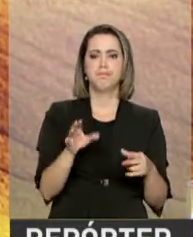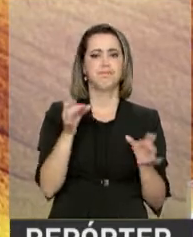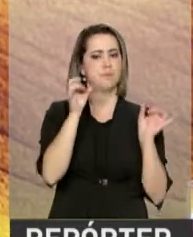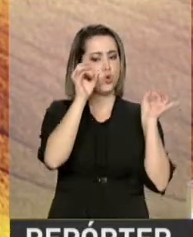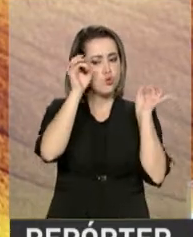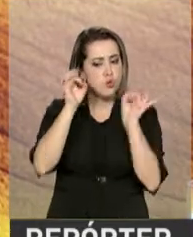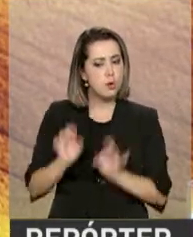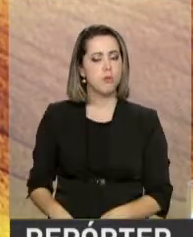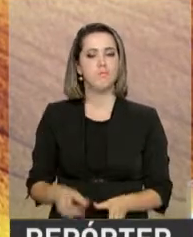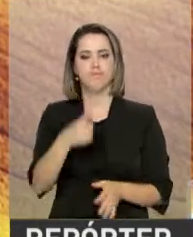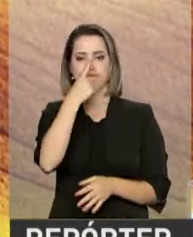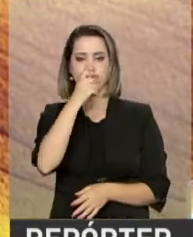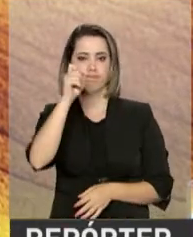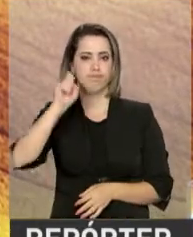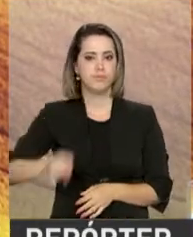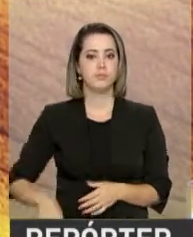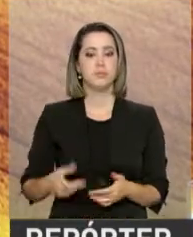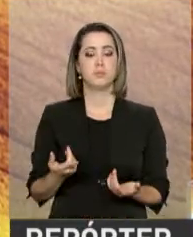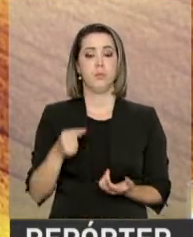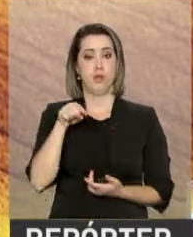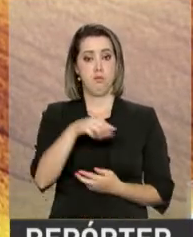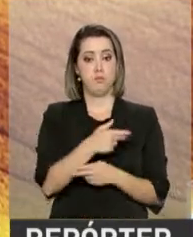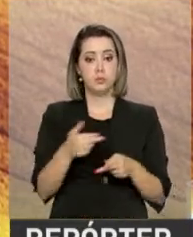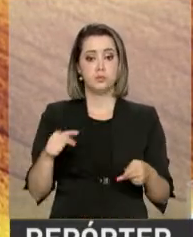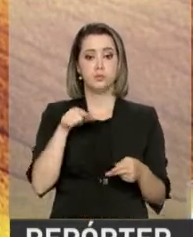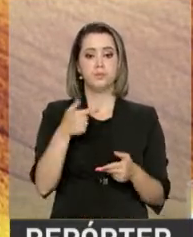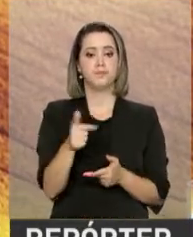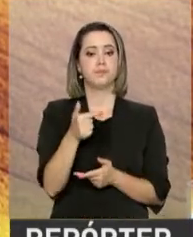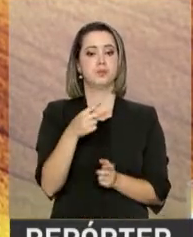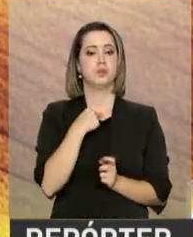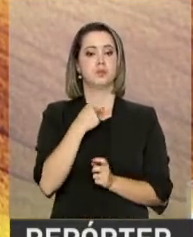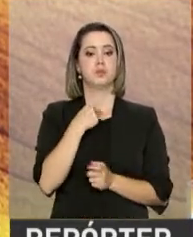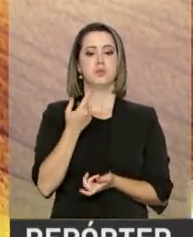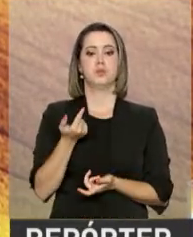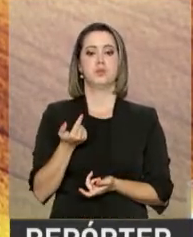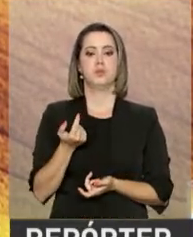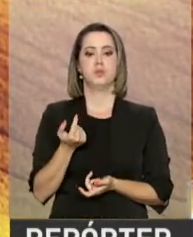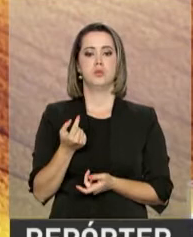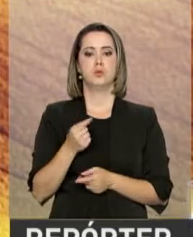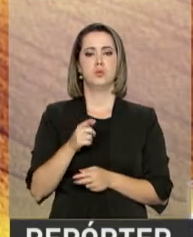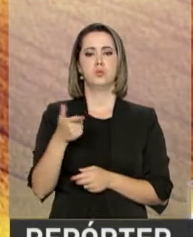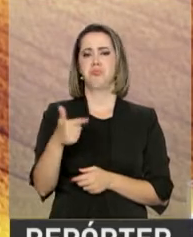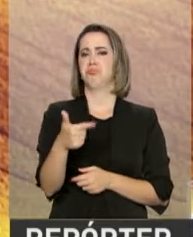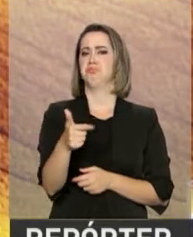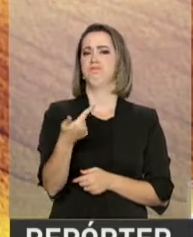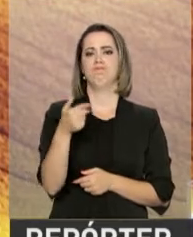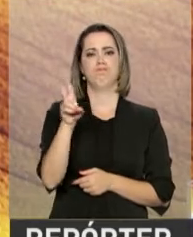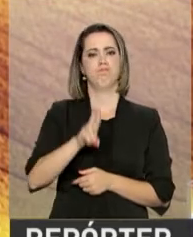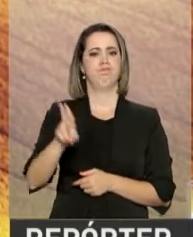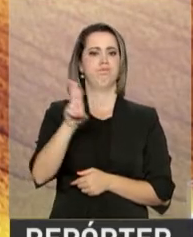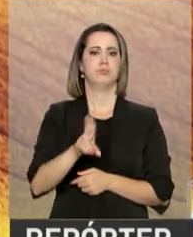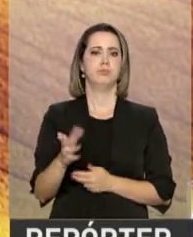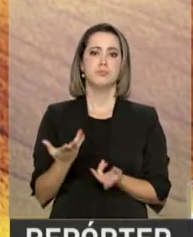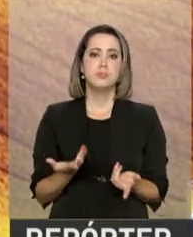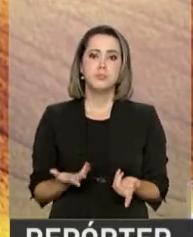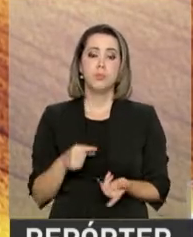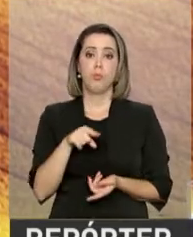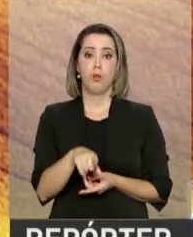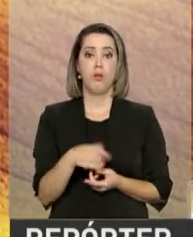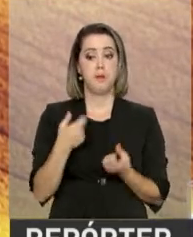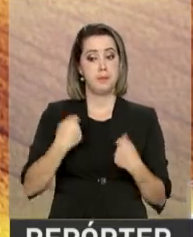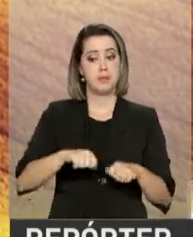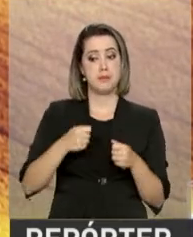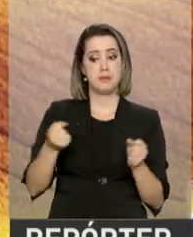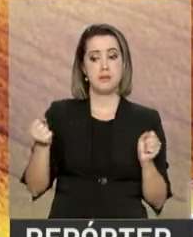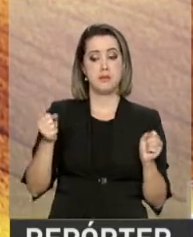descartados esses produtos não não serve pra nenhum tipo de subprodutos eles serão